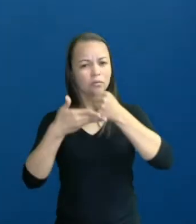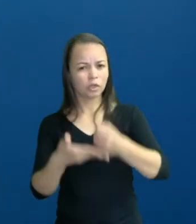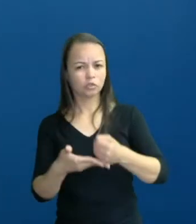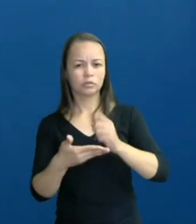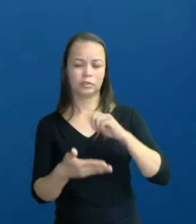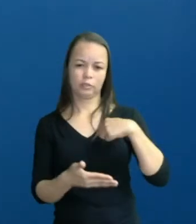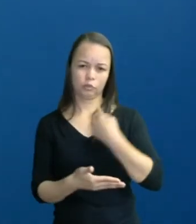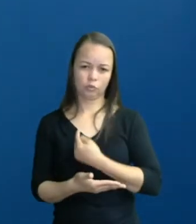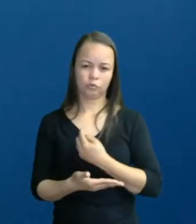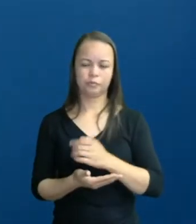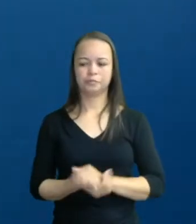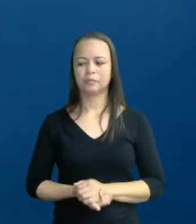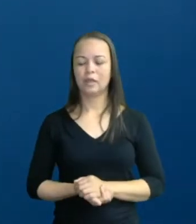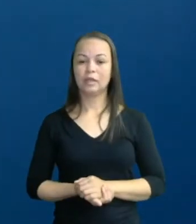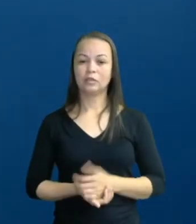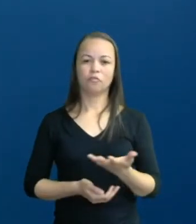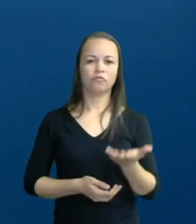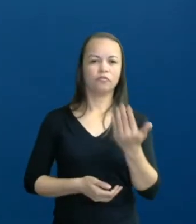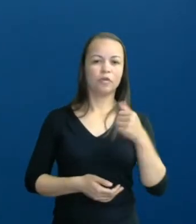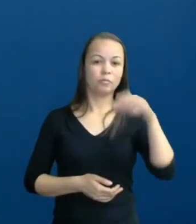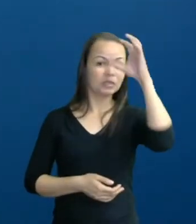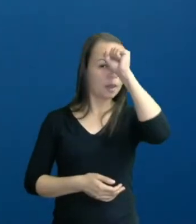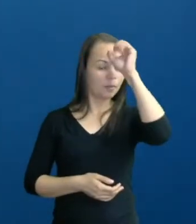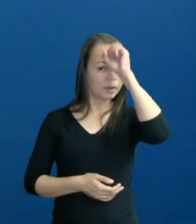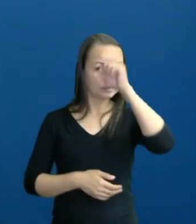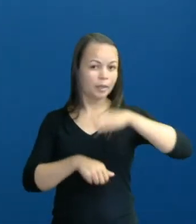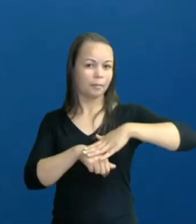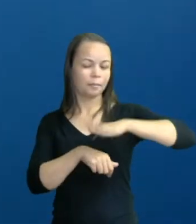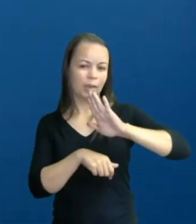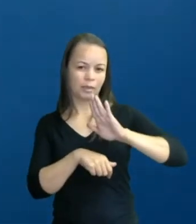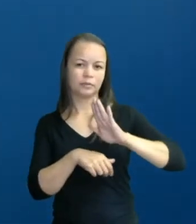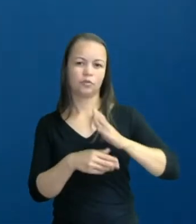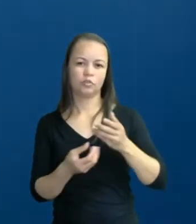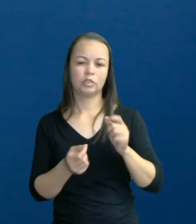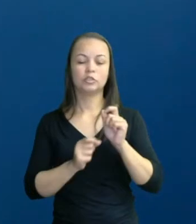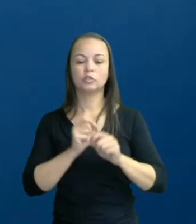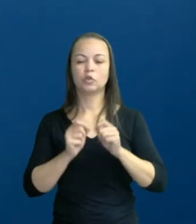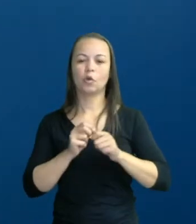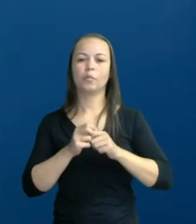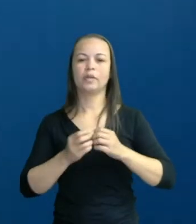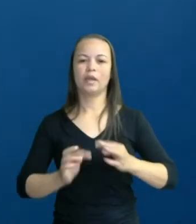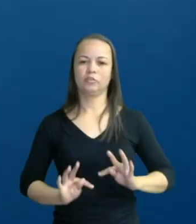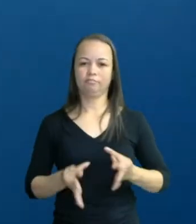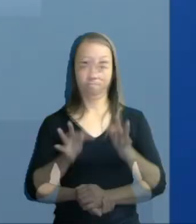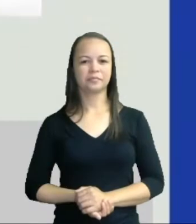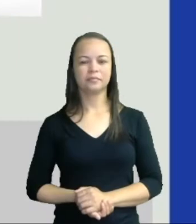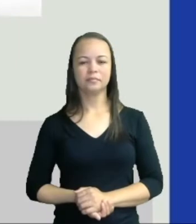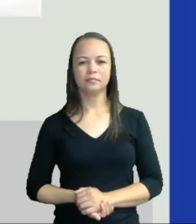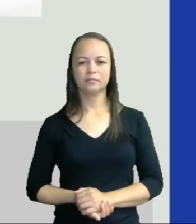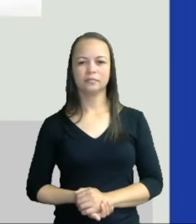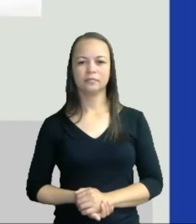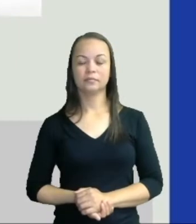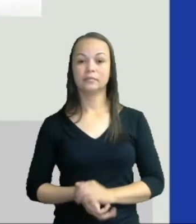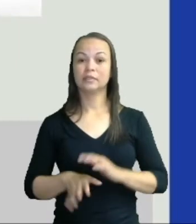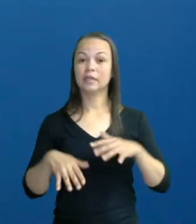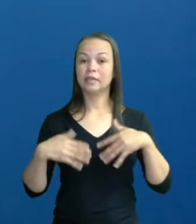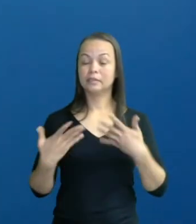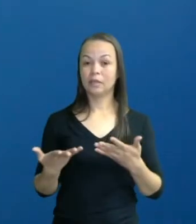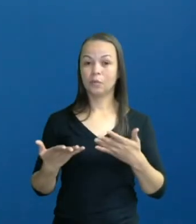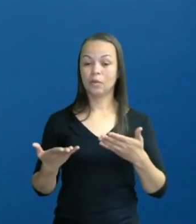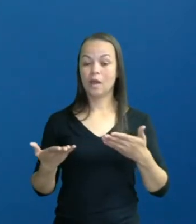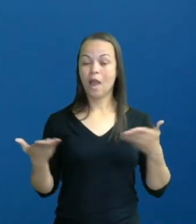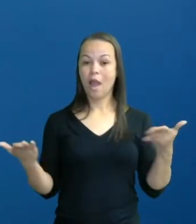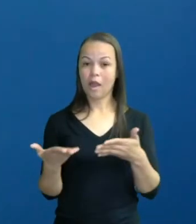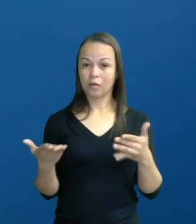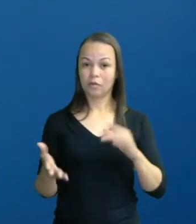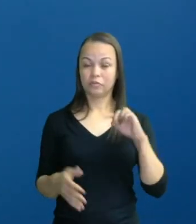gente usava antigamente como a escuta das telenovelas no rádio, né, porque não existia televisão. E hoje